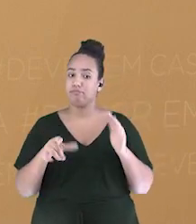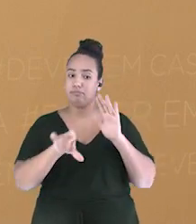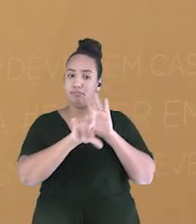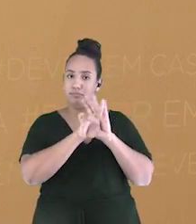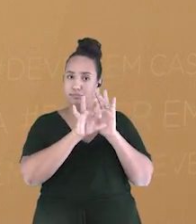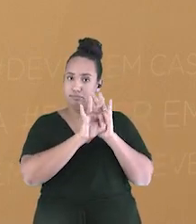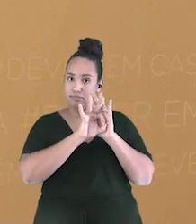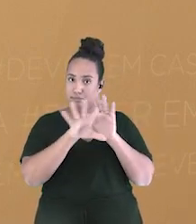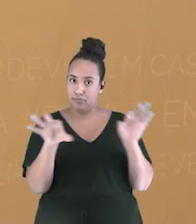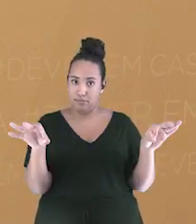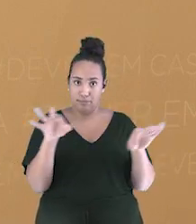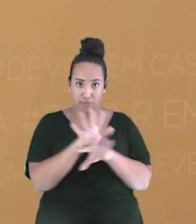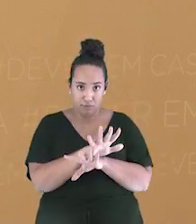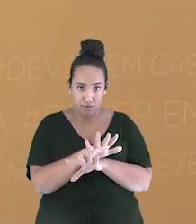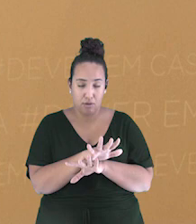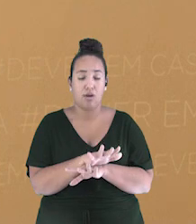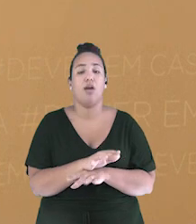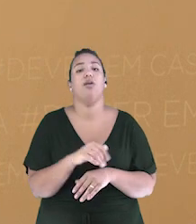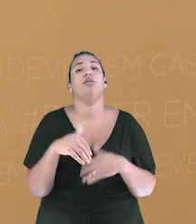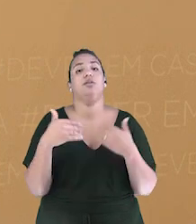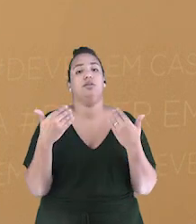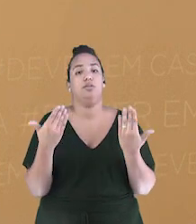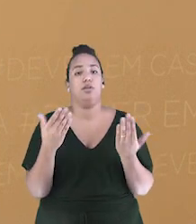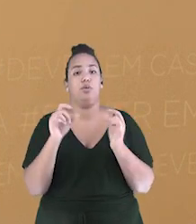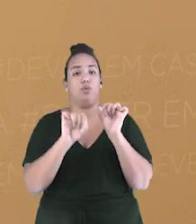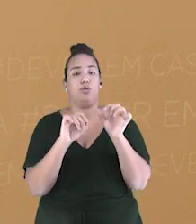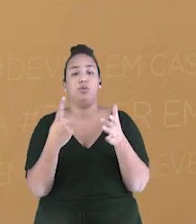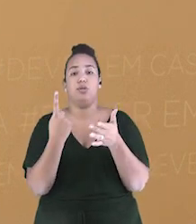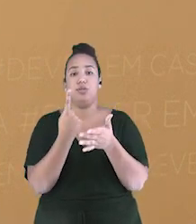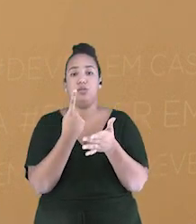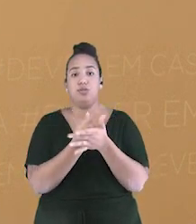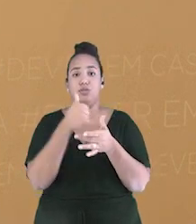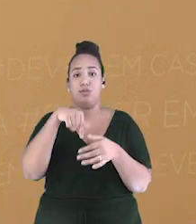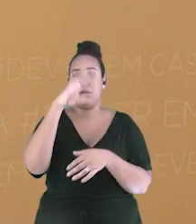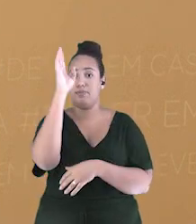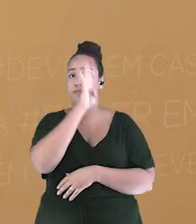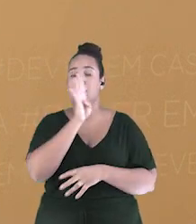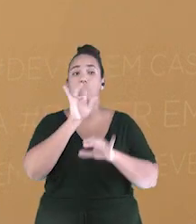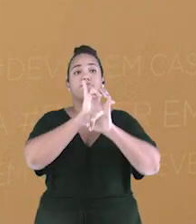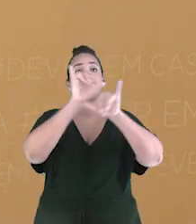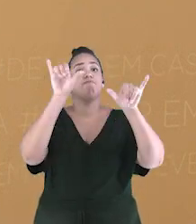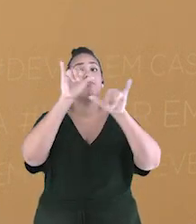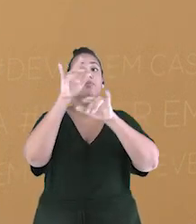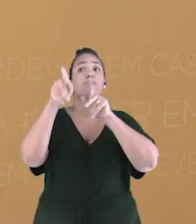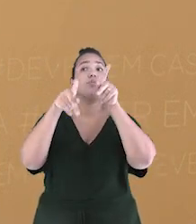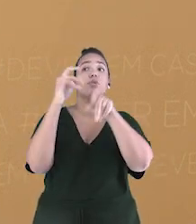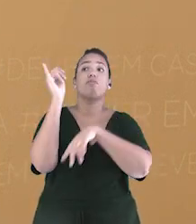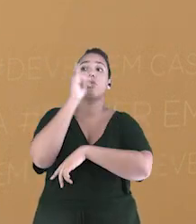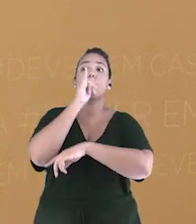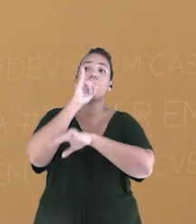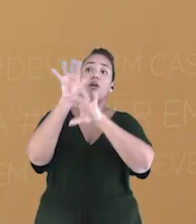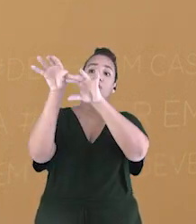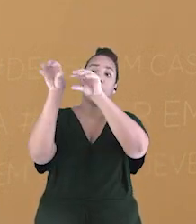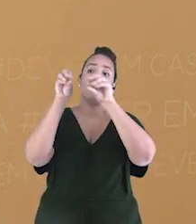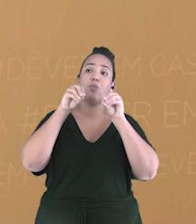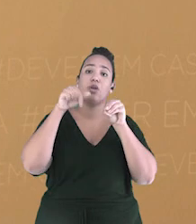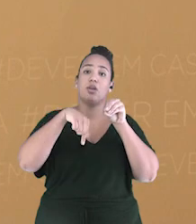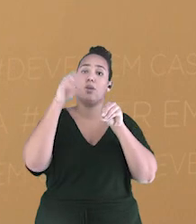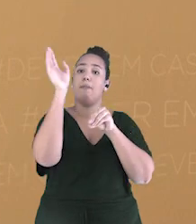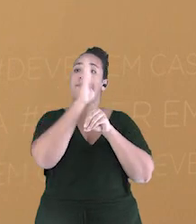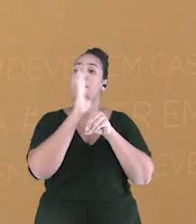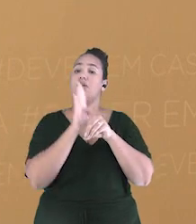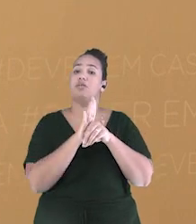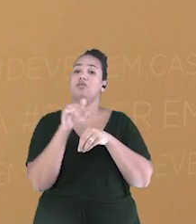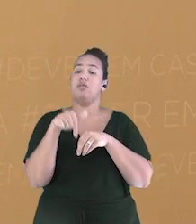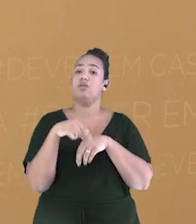da escravidão, o governo brasileiro iniciou uma campanha para que os italianos viessem para o nosso país em